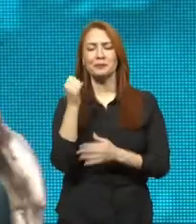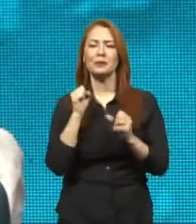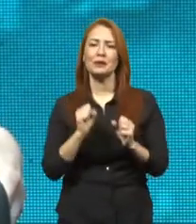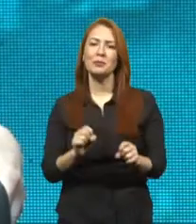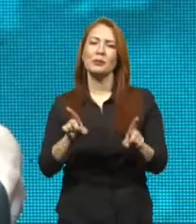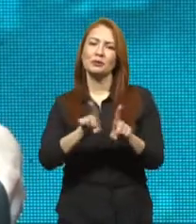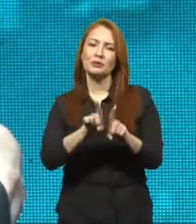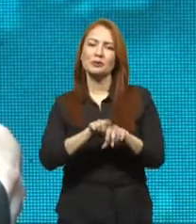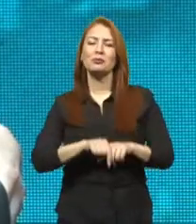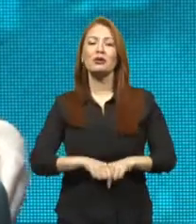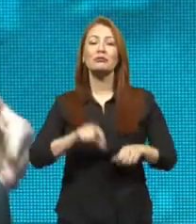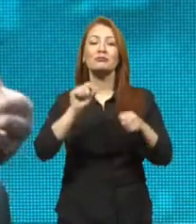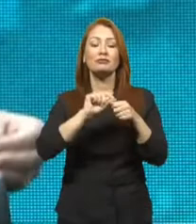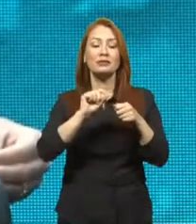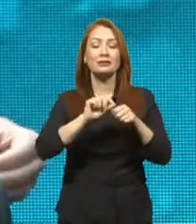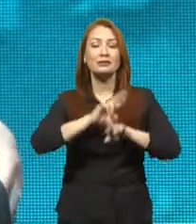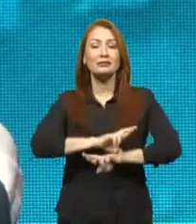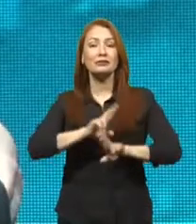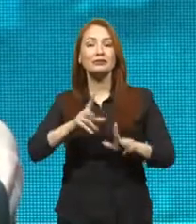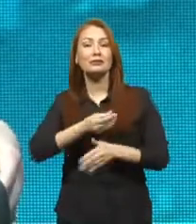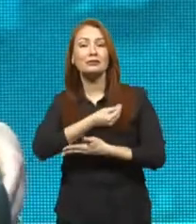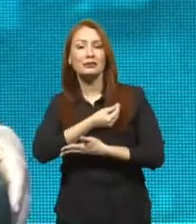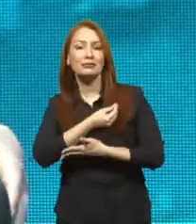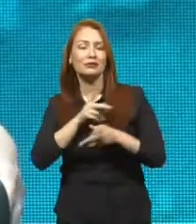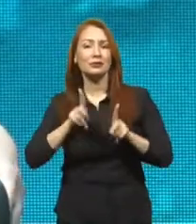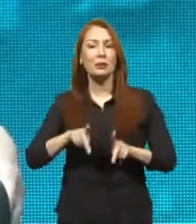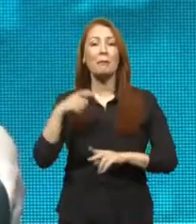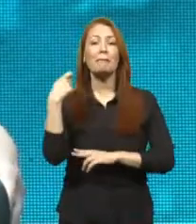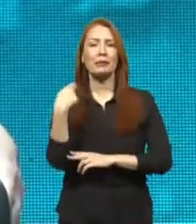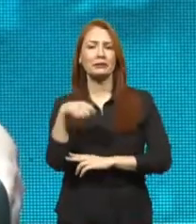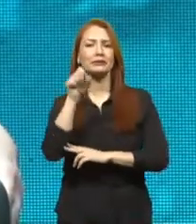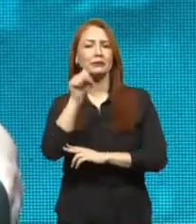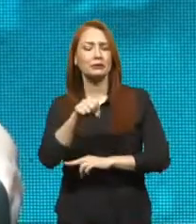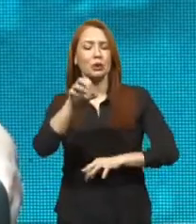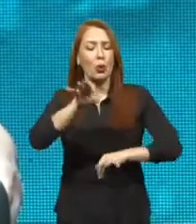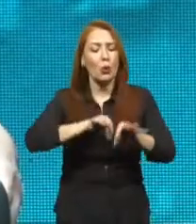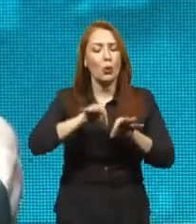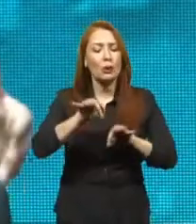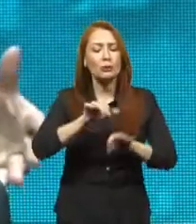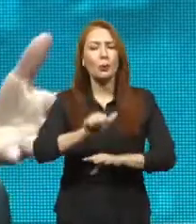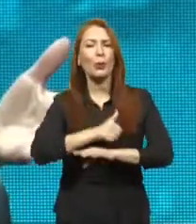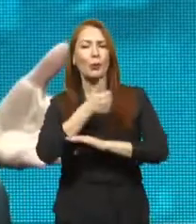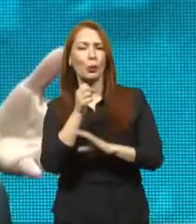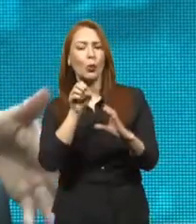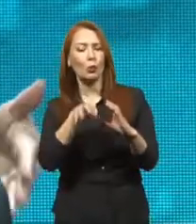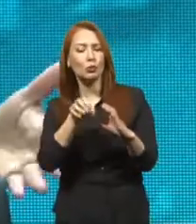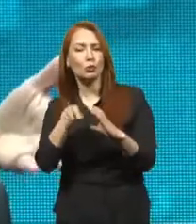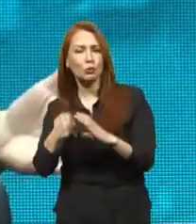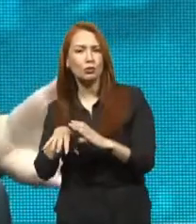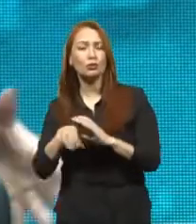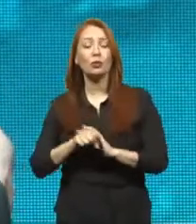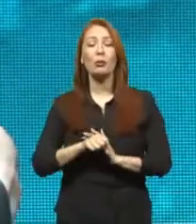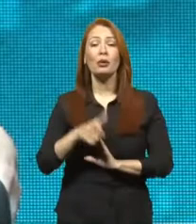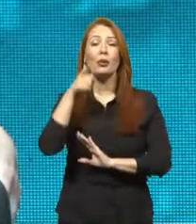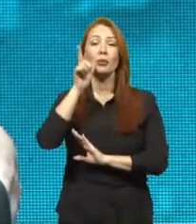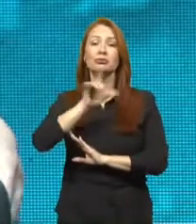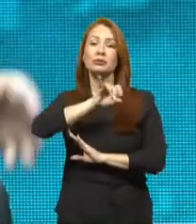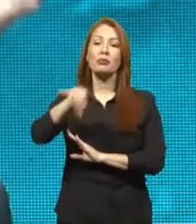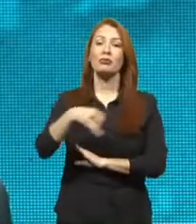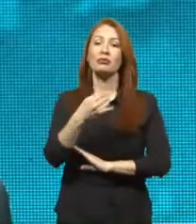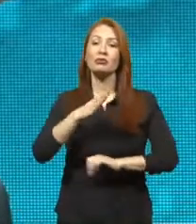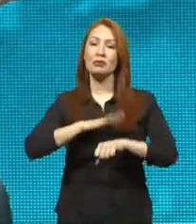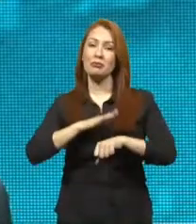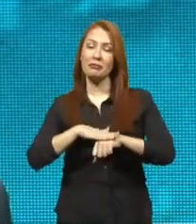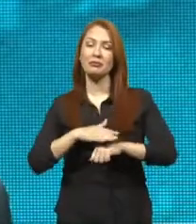realmente fazer a diferença. A gente precisa destinar melhor o nosso resíduo e precisa com que ele seja muito mais aproveitado do que ele é hoje.